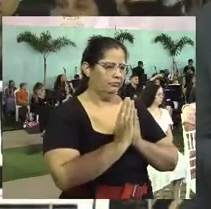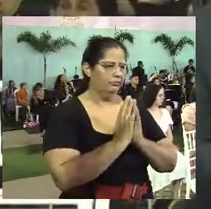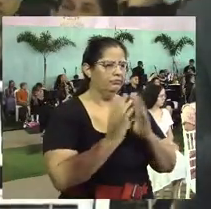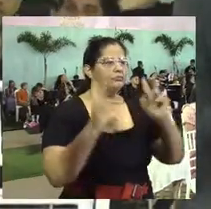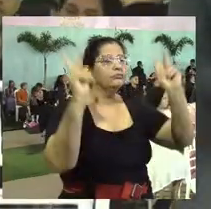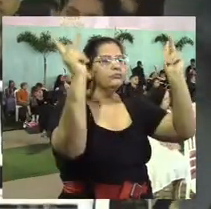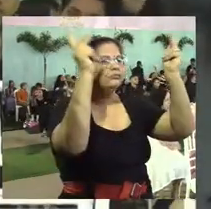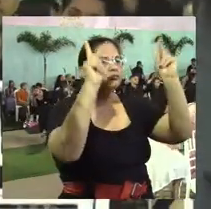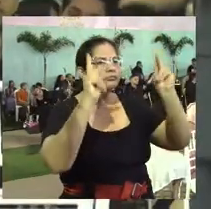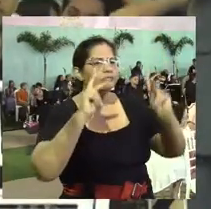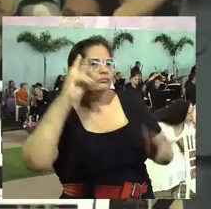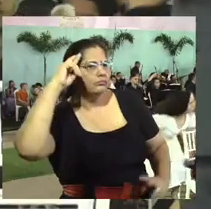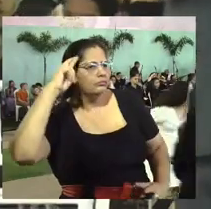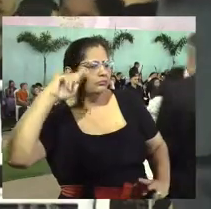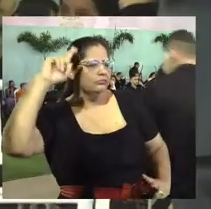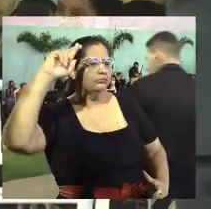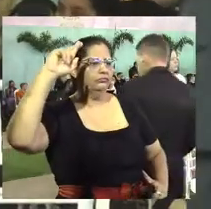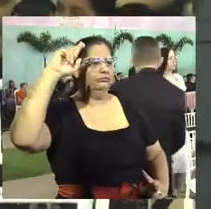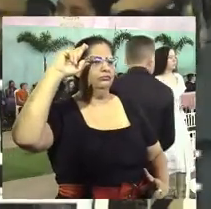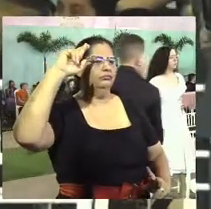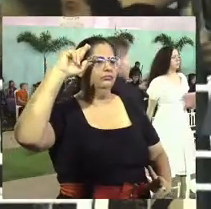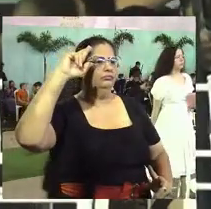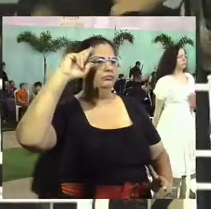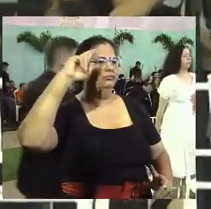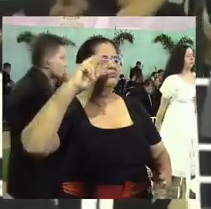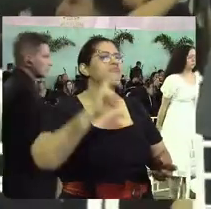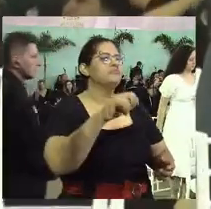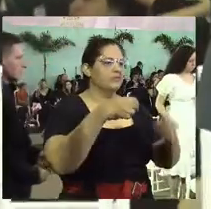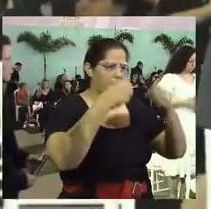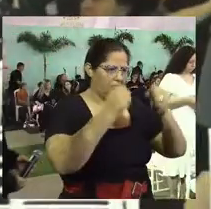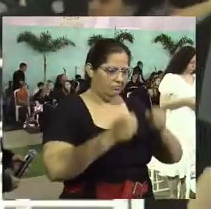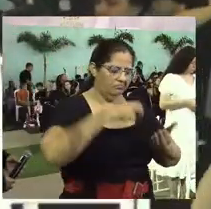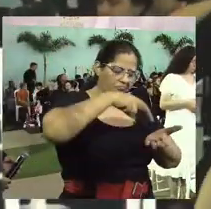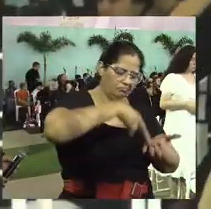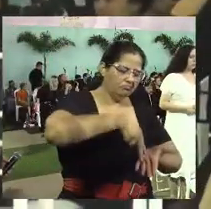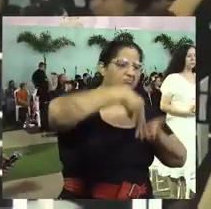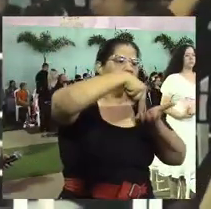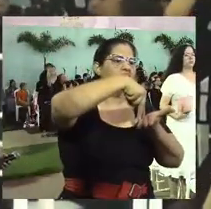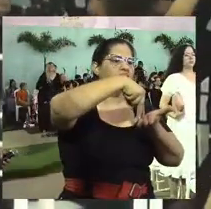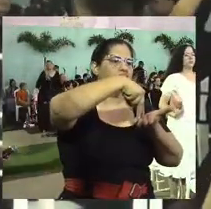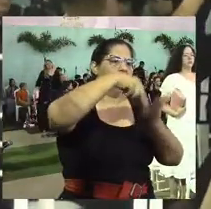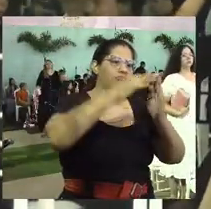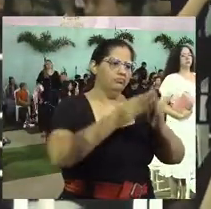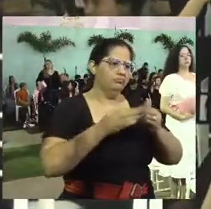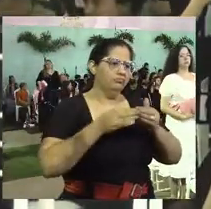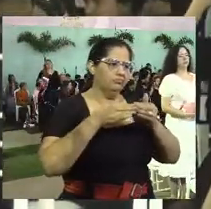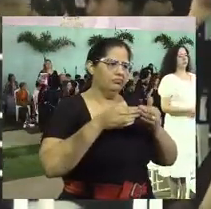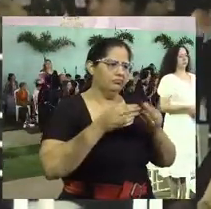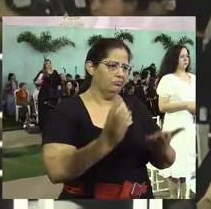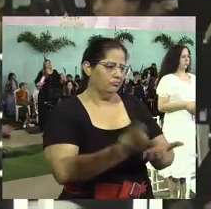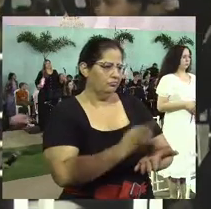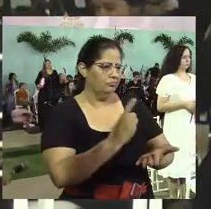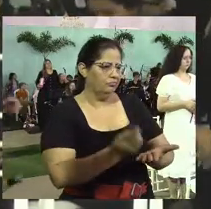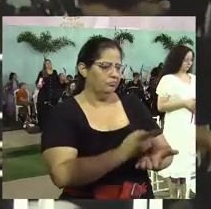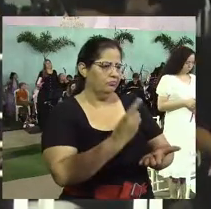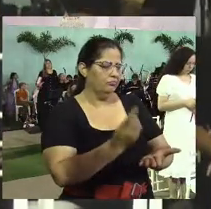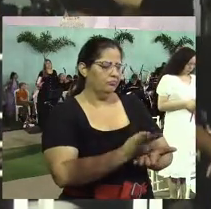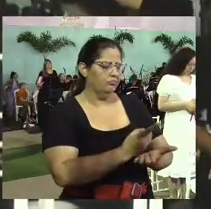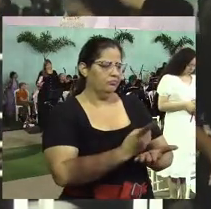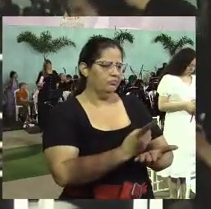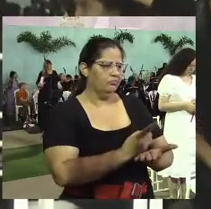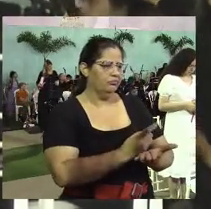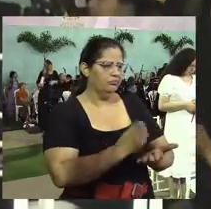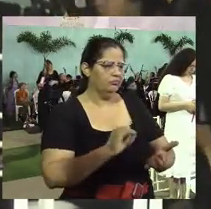Saúda todos com a paz do Senhor aqueles que podem por gentileza põe-se em pé livro do